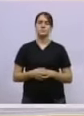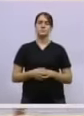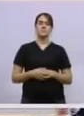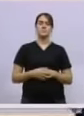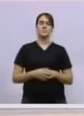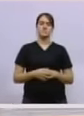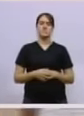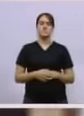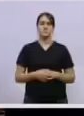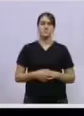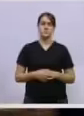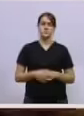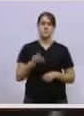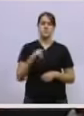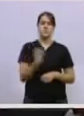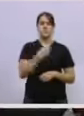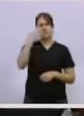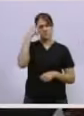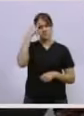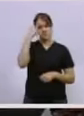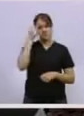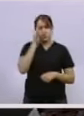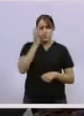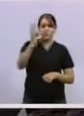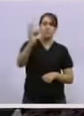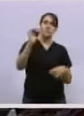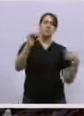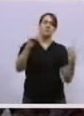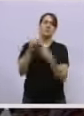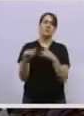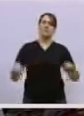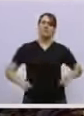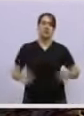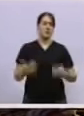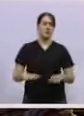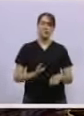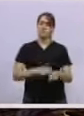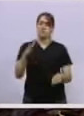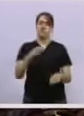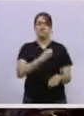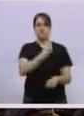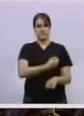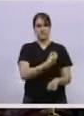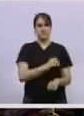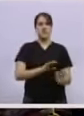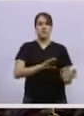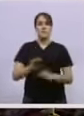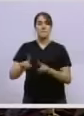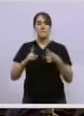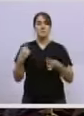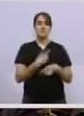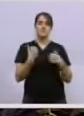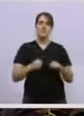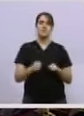pela frente, nós não vamos nem querer viver mais. O objetivo é colher a dor de cada dia e resolver,